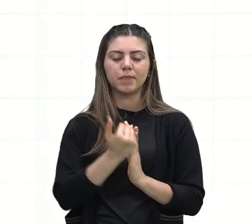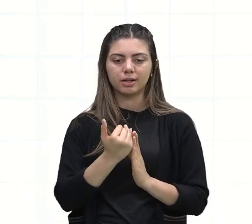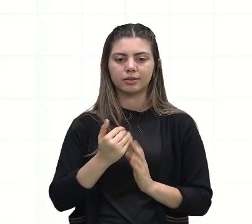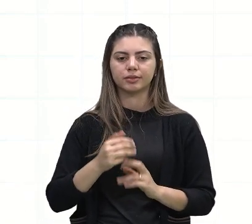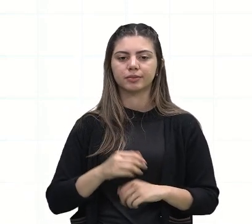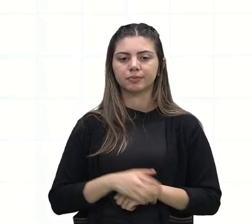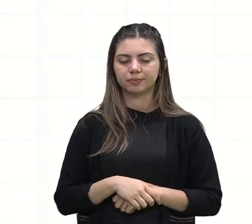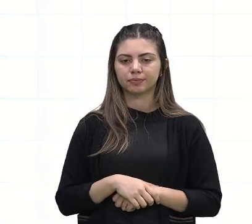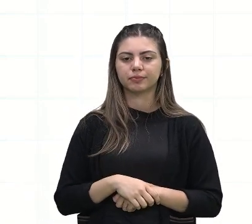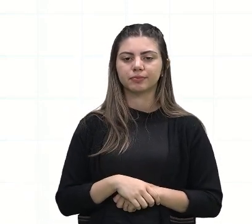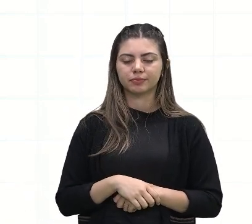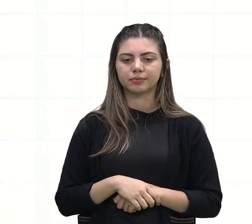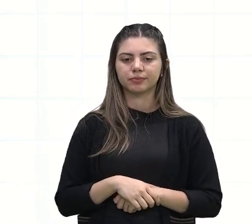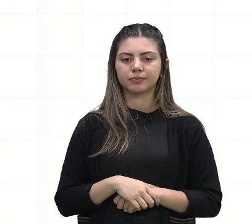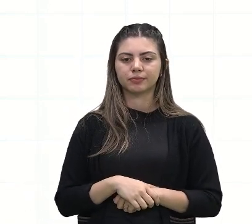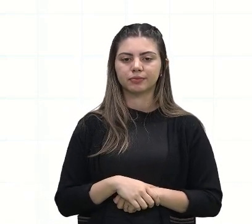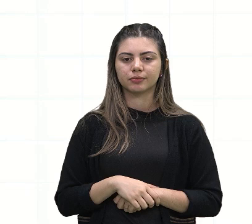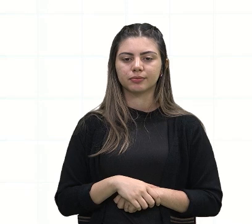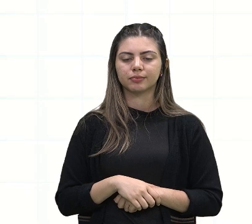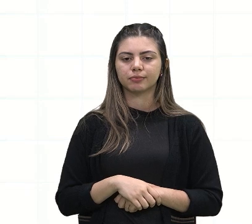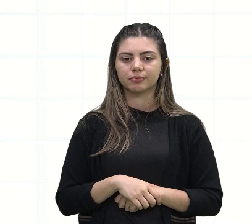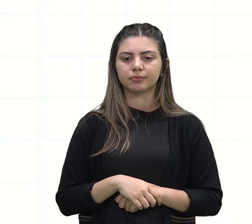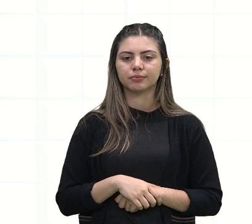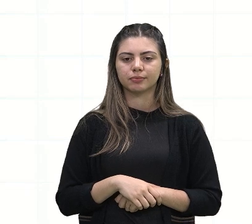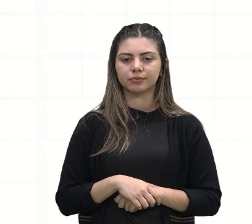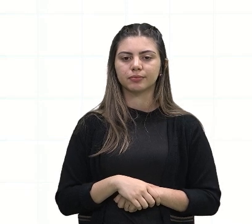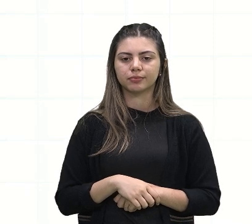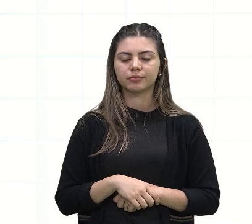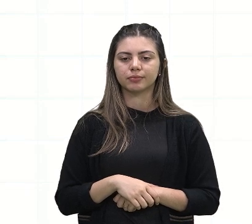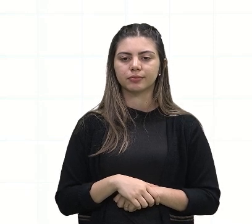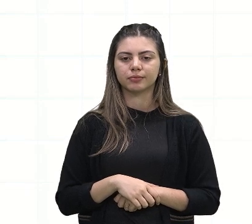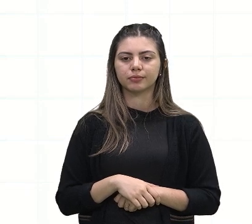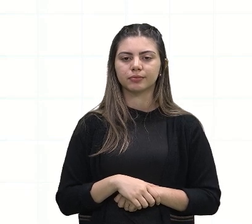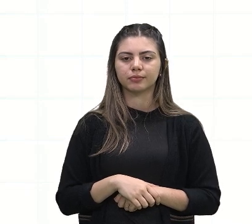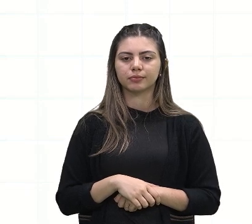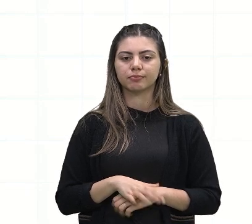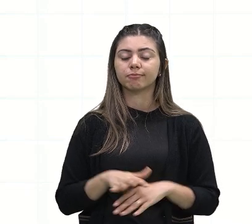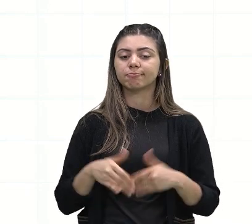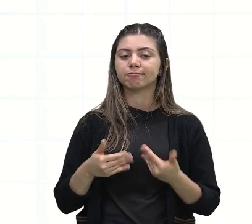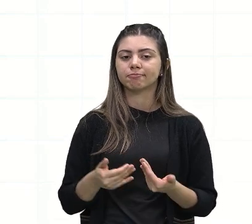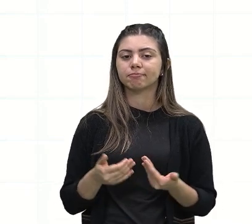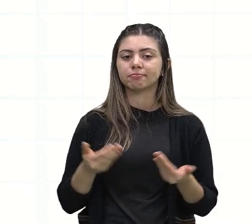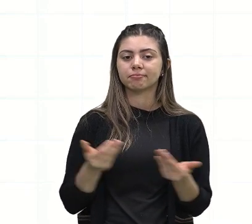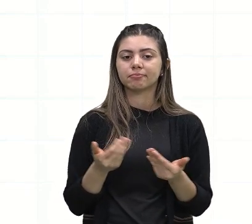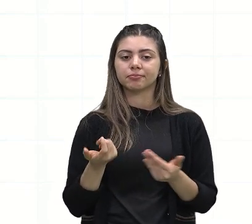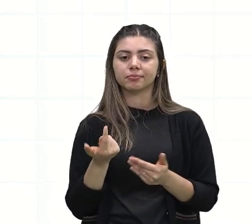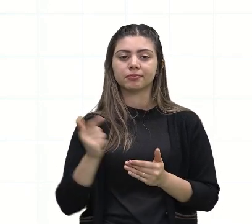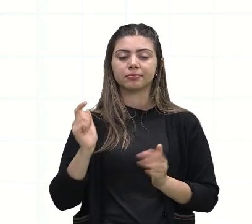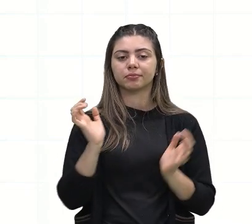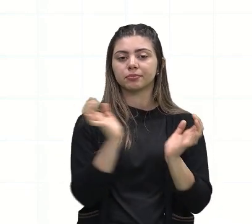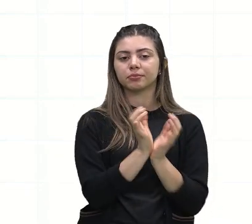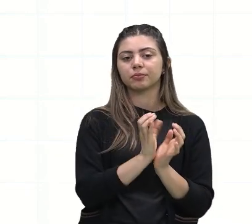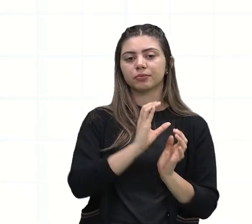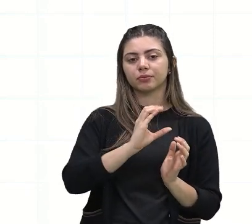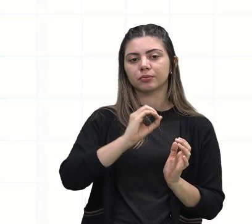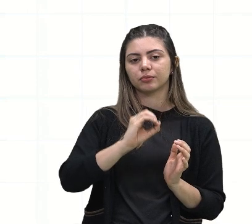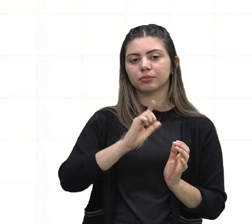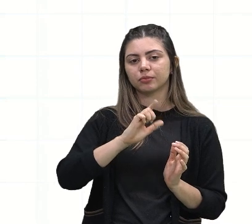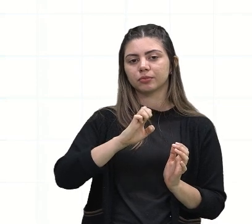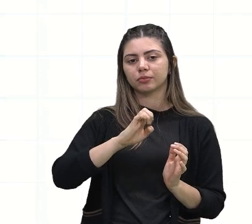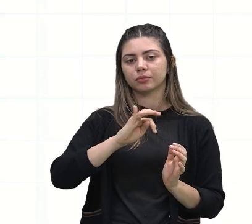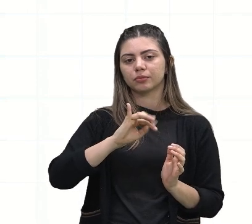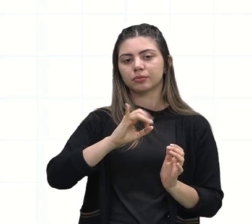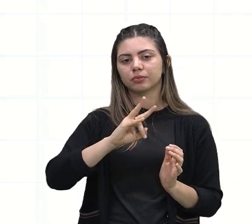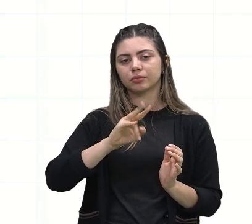coisa, determinada quantidade, né, de coisa. E os coletivos são palavras que